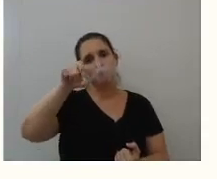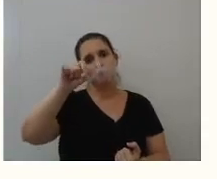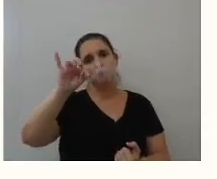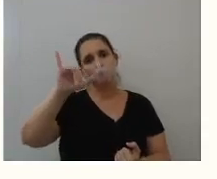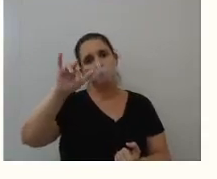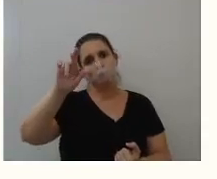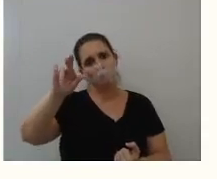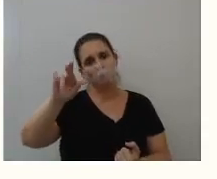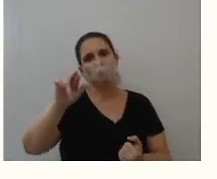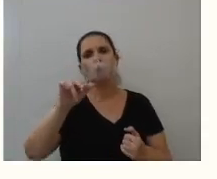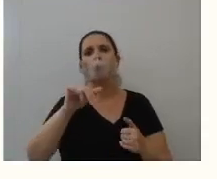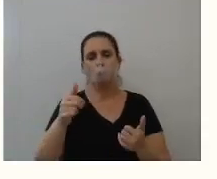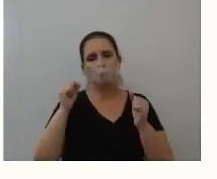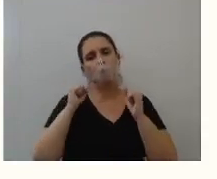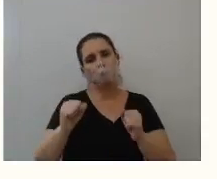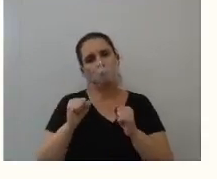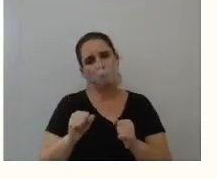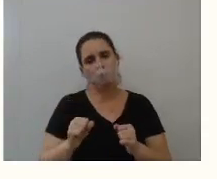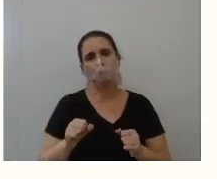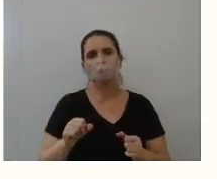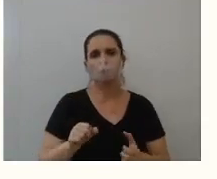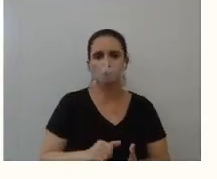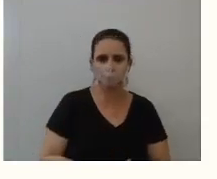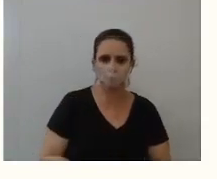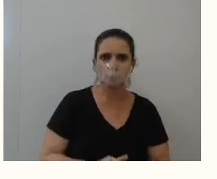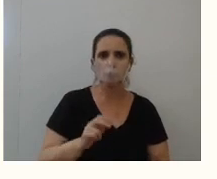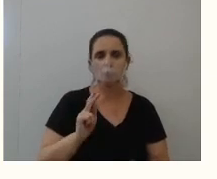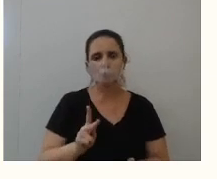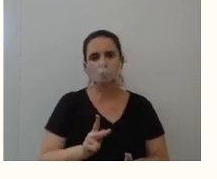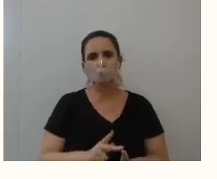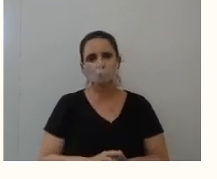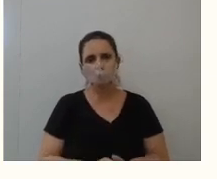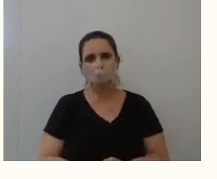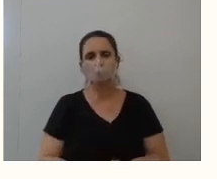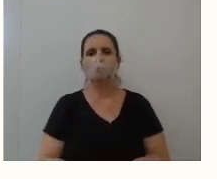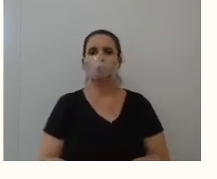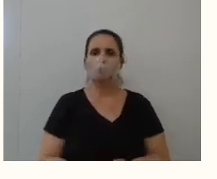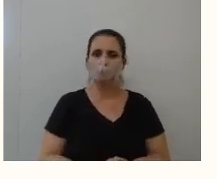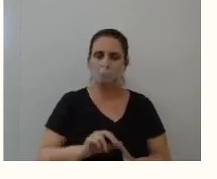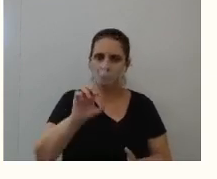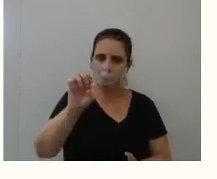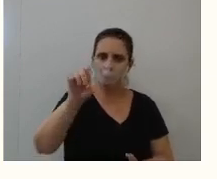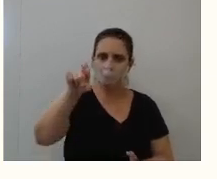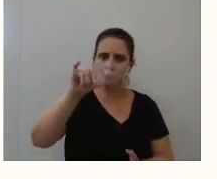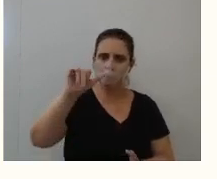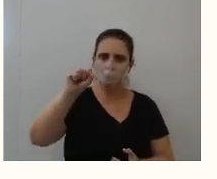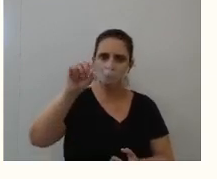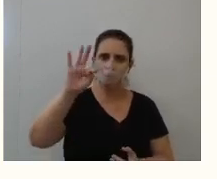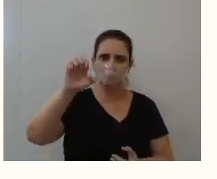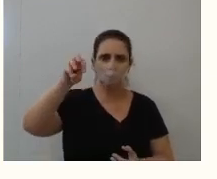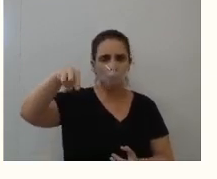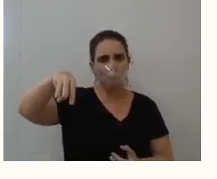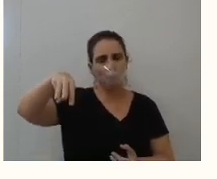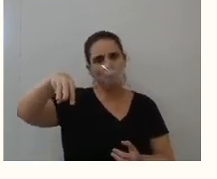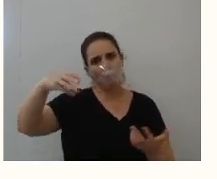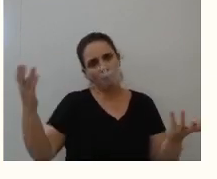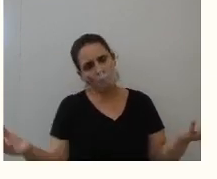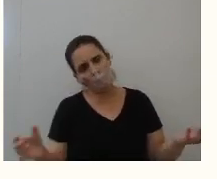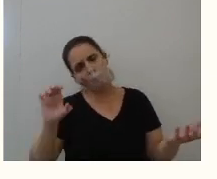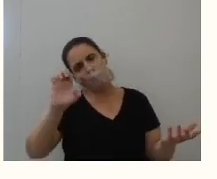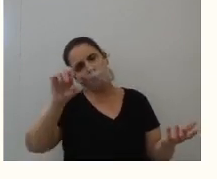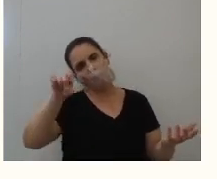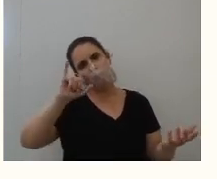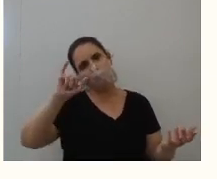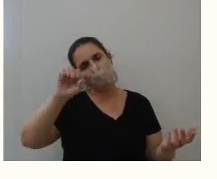para plural. Desde que o mundo existe, sempre existem guerras. Ou sempre